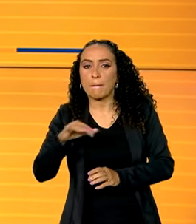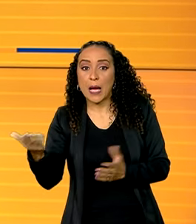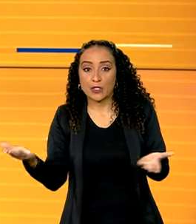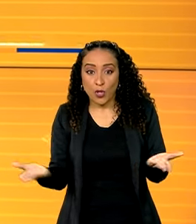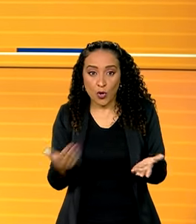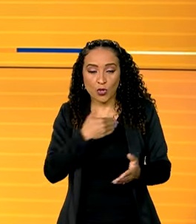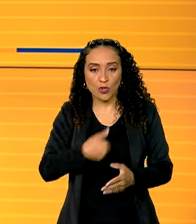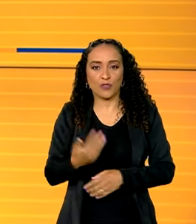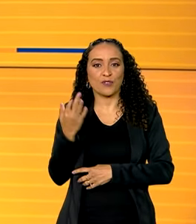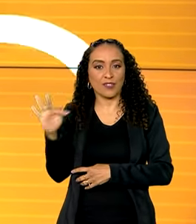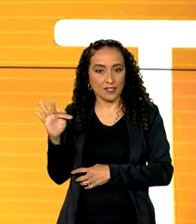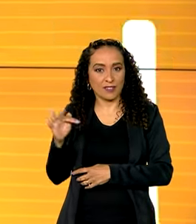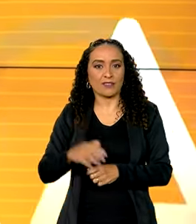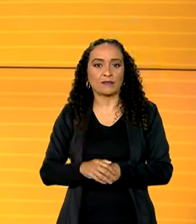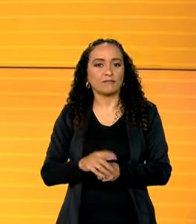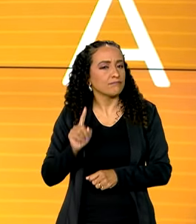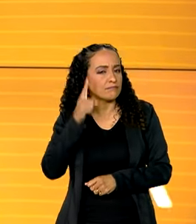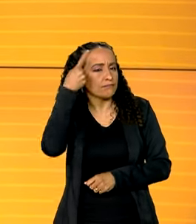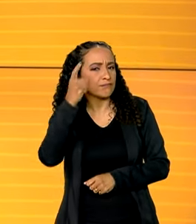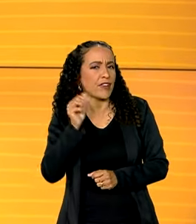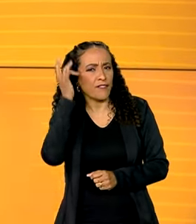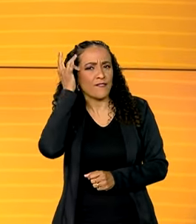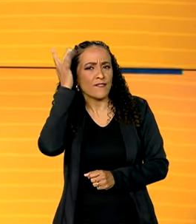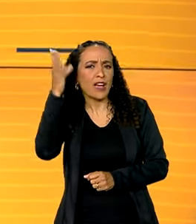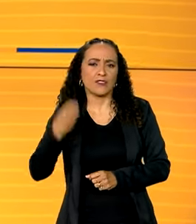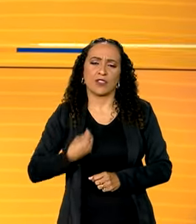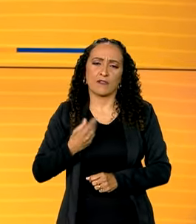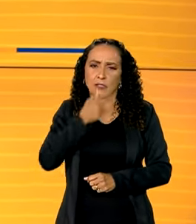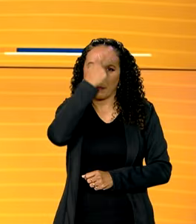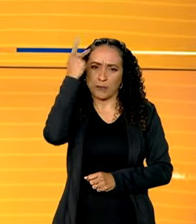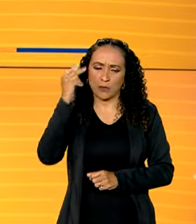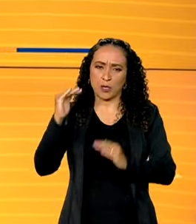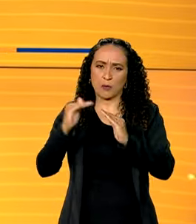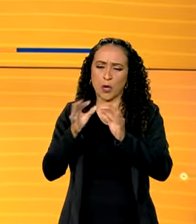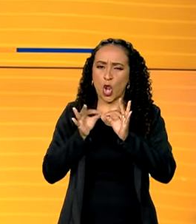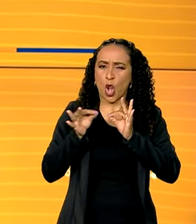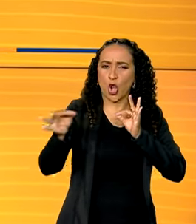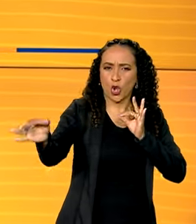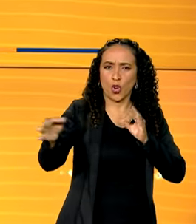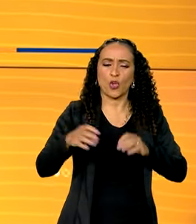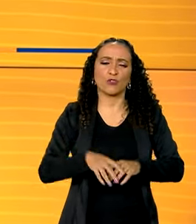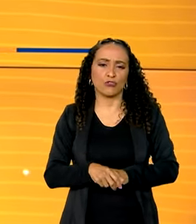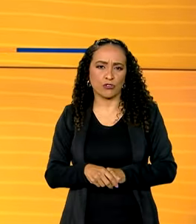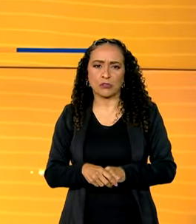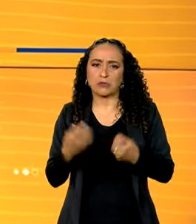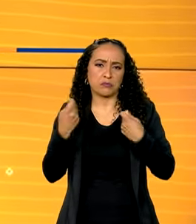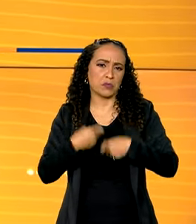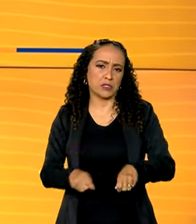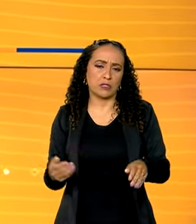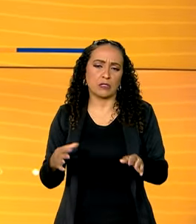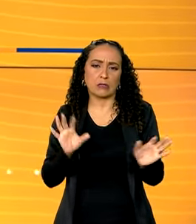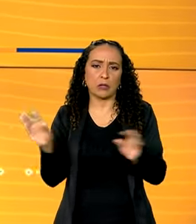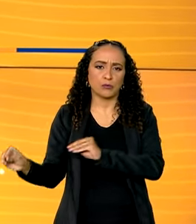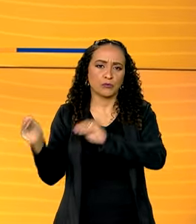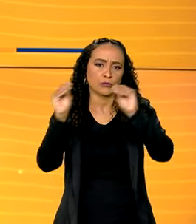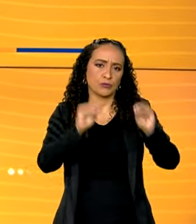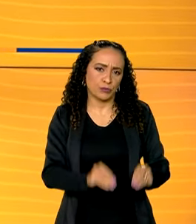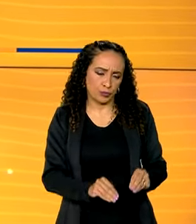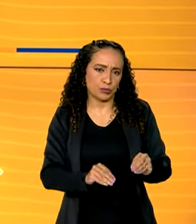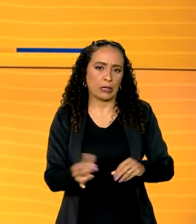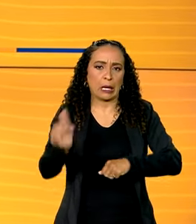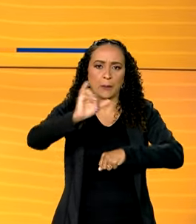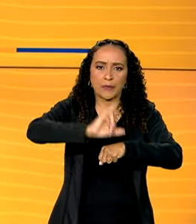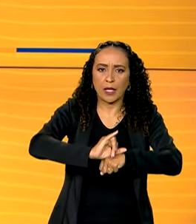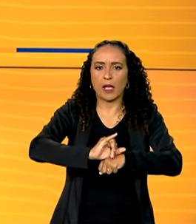ano pelo governo federal. A iniciativa facilita a vida de quem mora em cidades mais distantes, que não precisam aí se deslocar até a